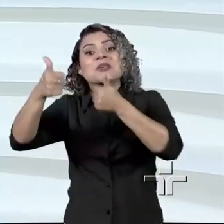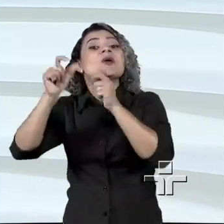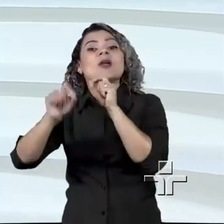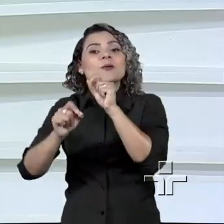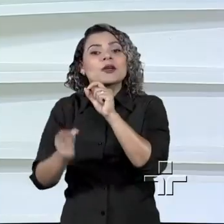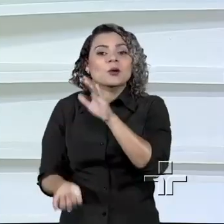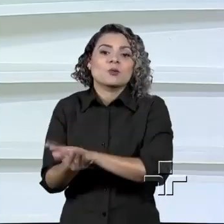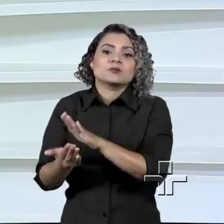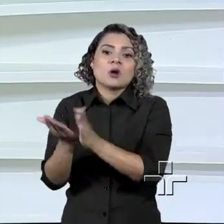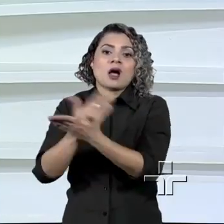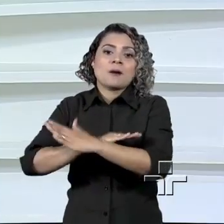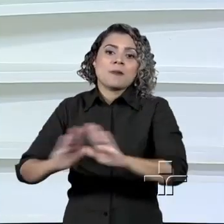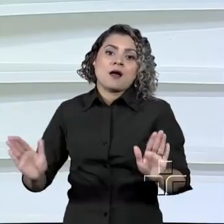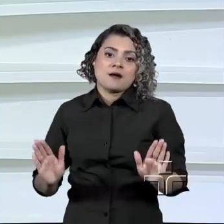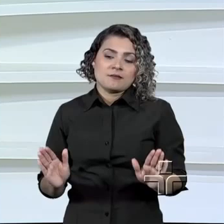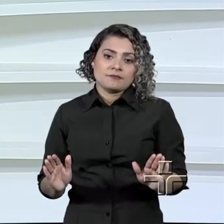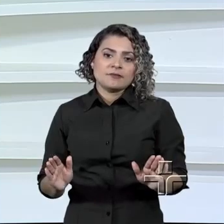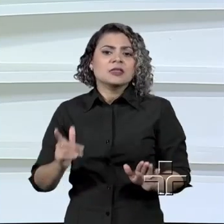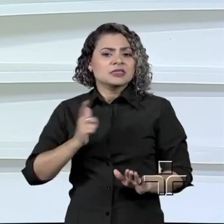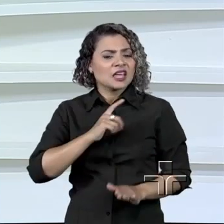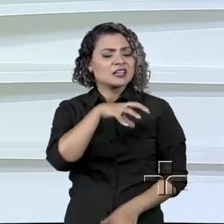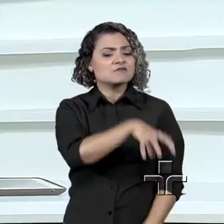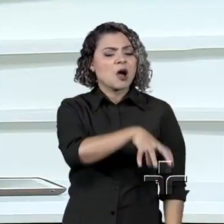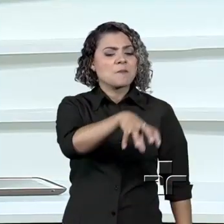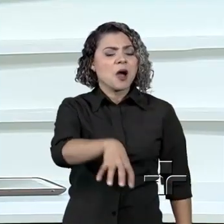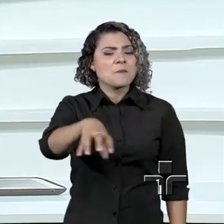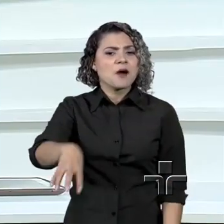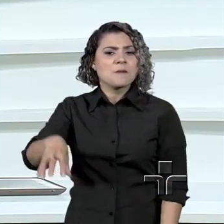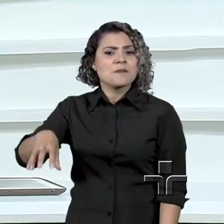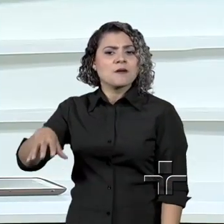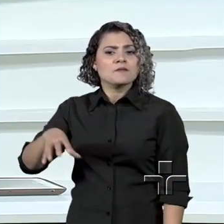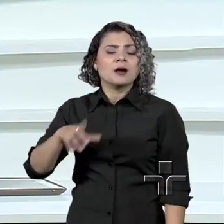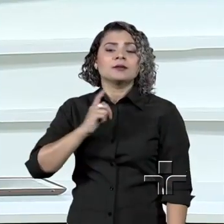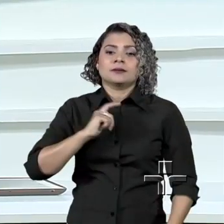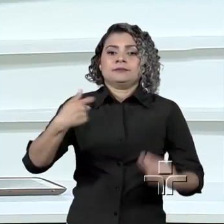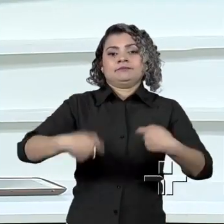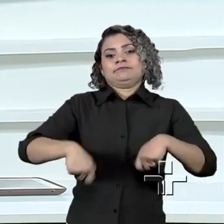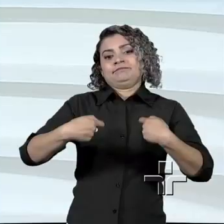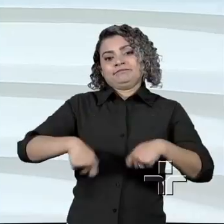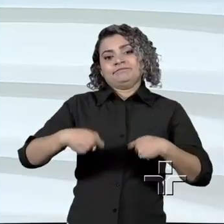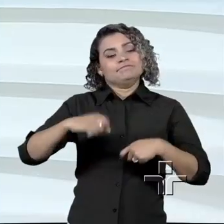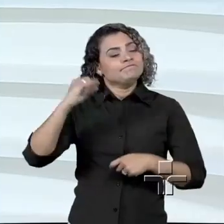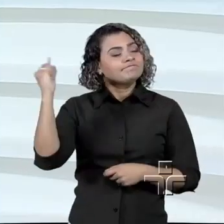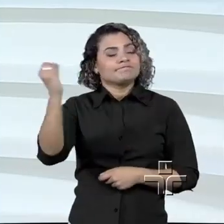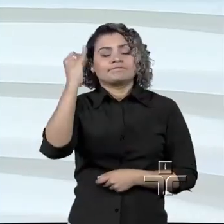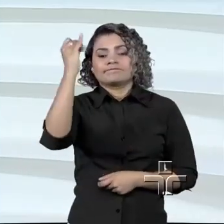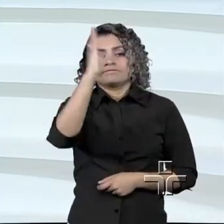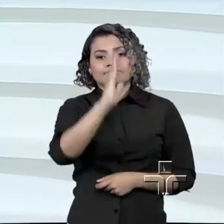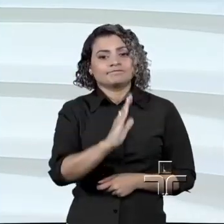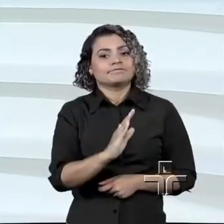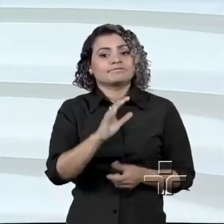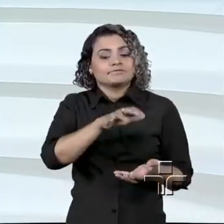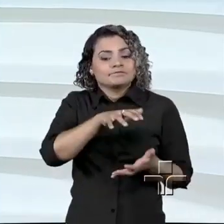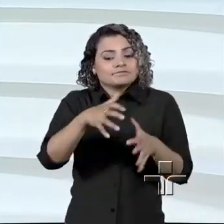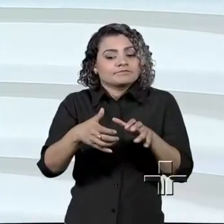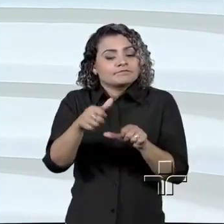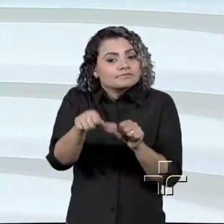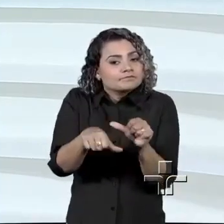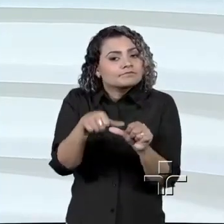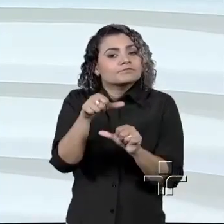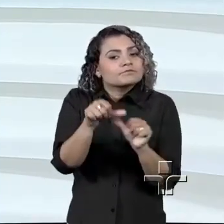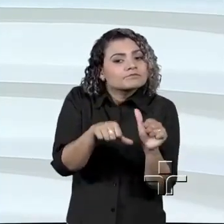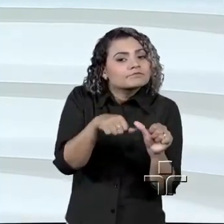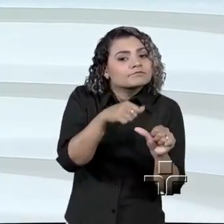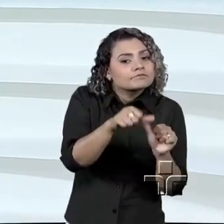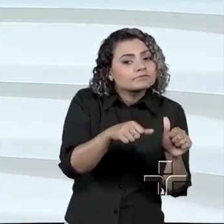vários setores aí que são extremamente necessários para o Brasil reformar e que